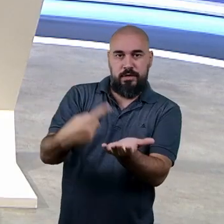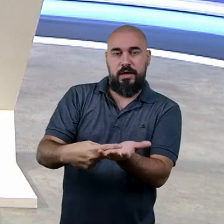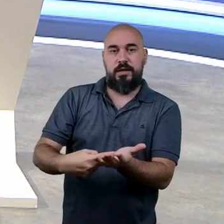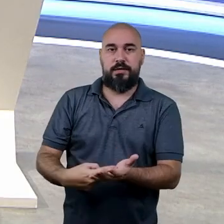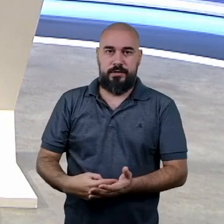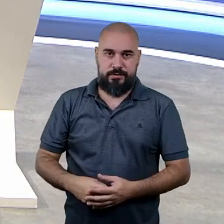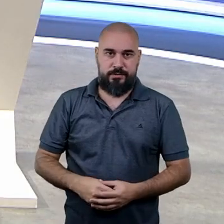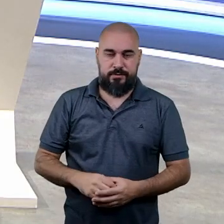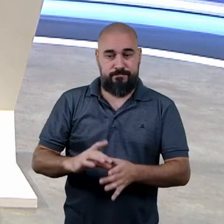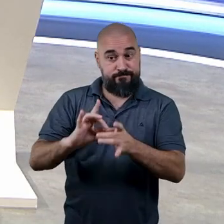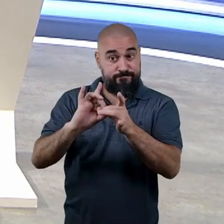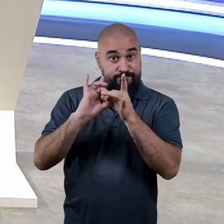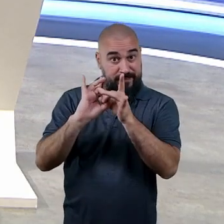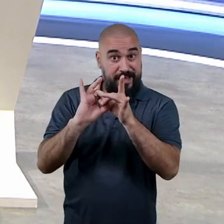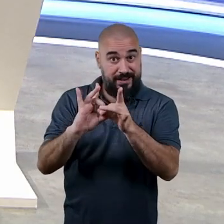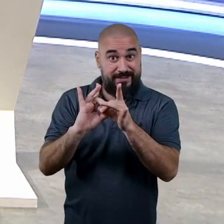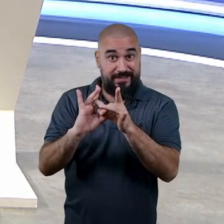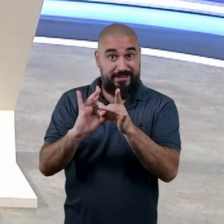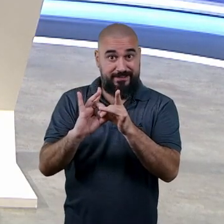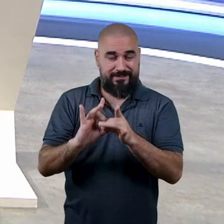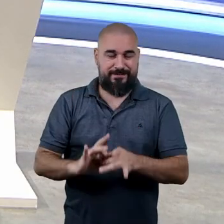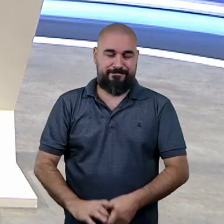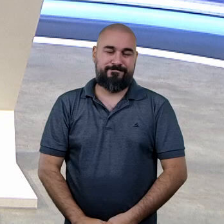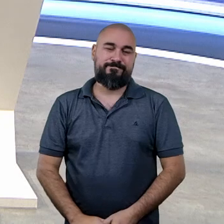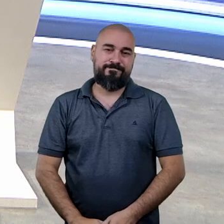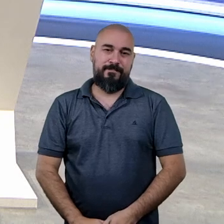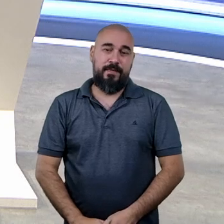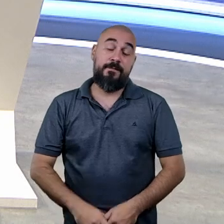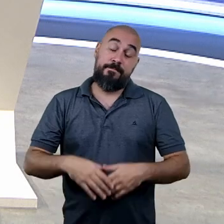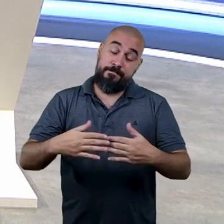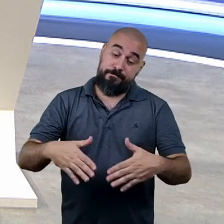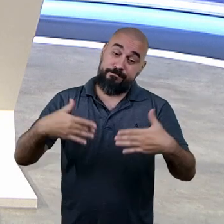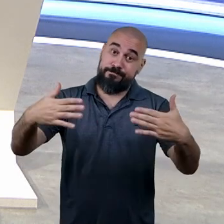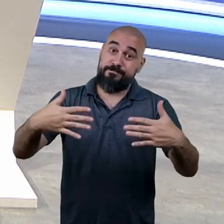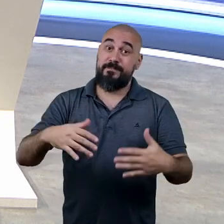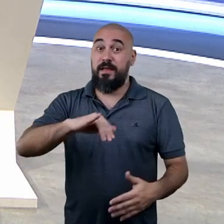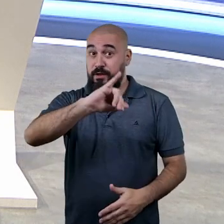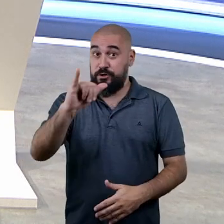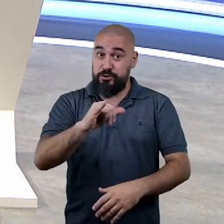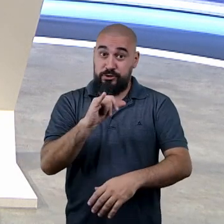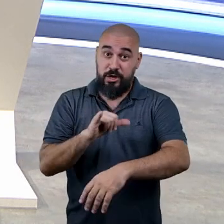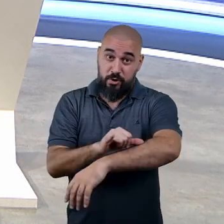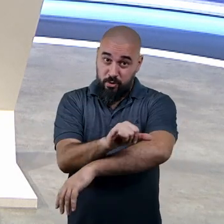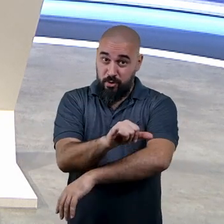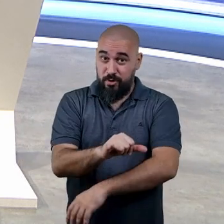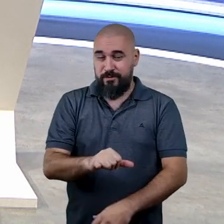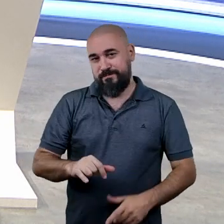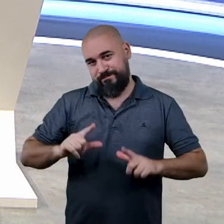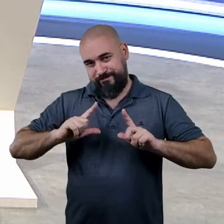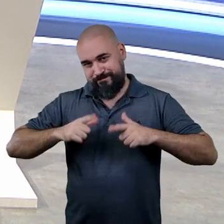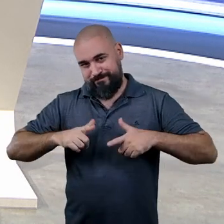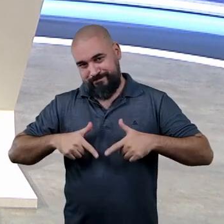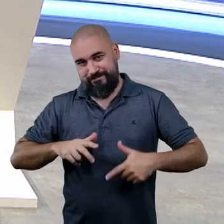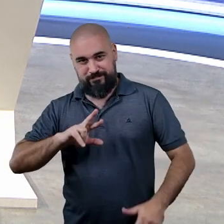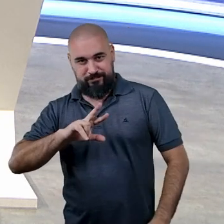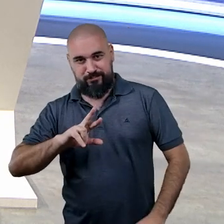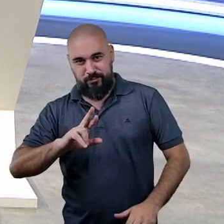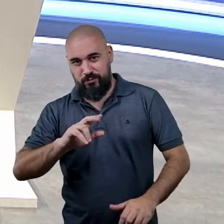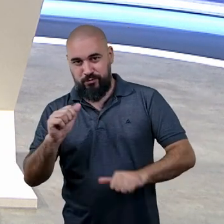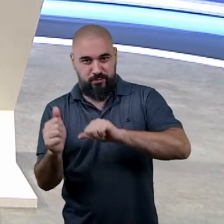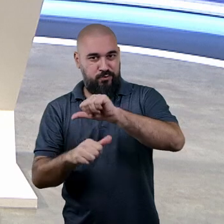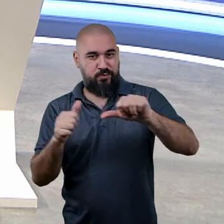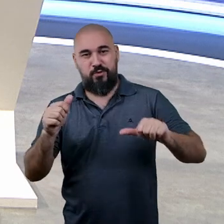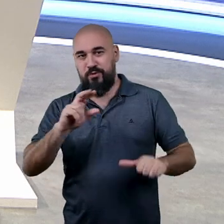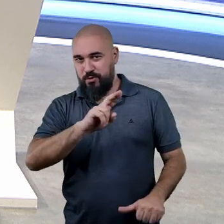Tempos depois, quando Jacó, já idoso, estava lá na terra do Egito, trazido por